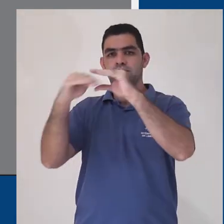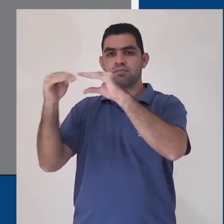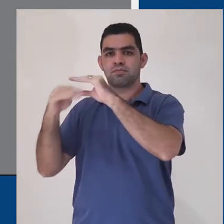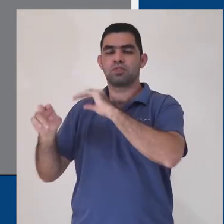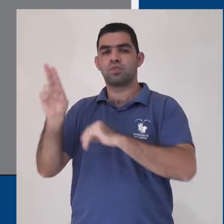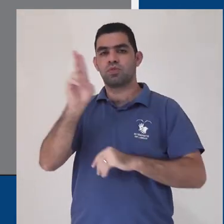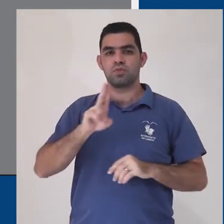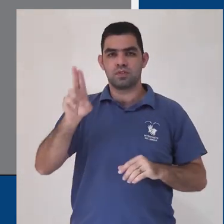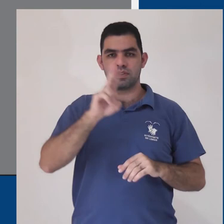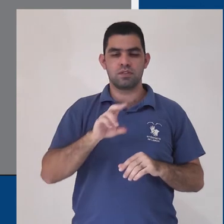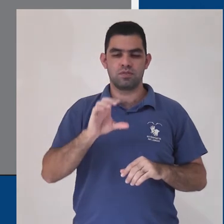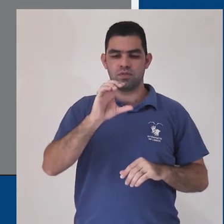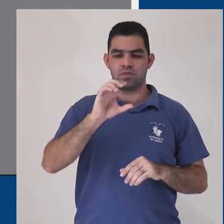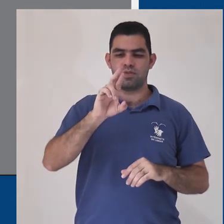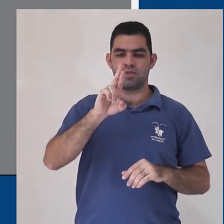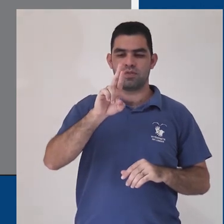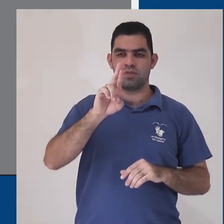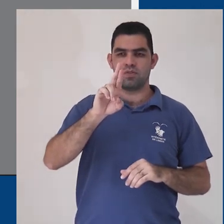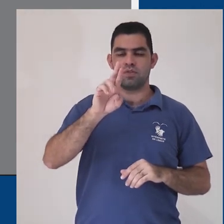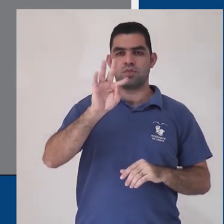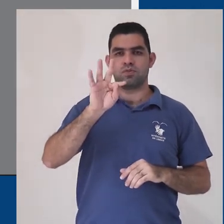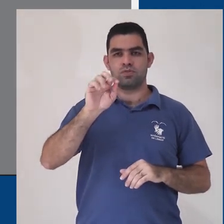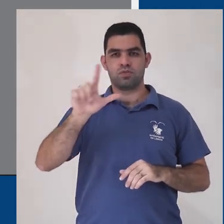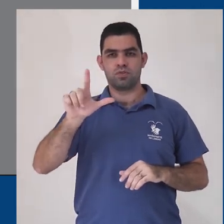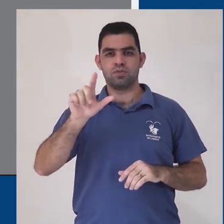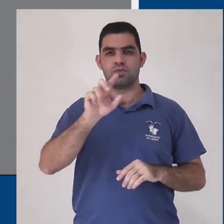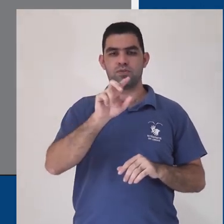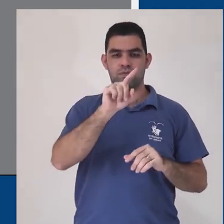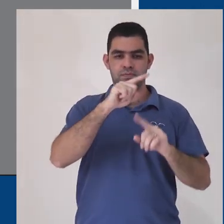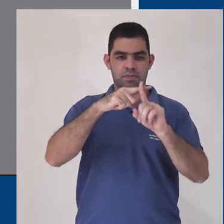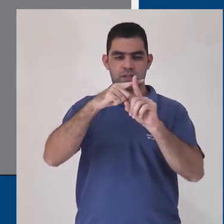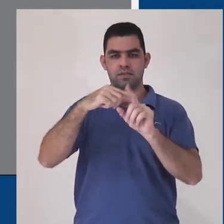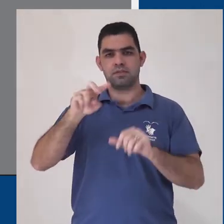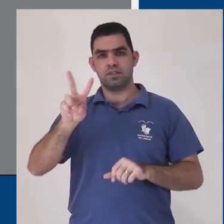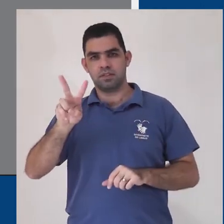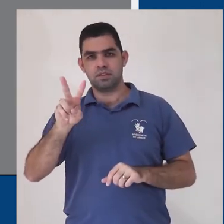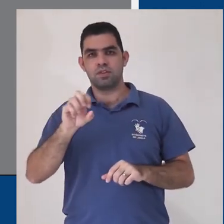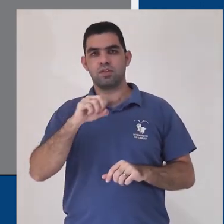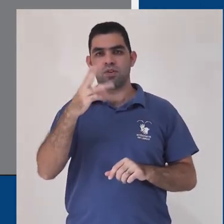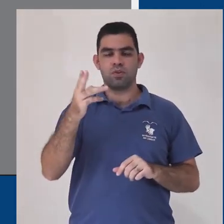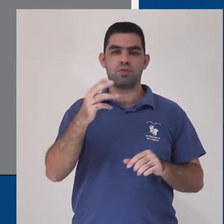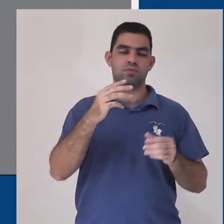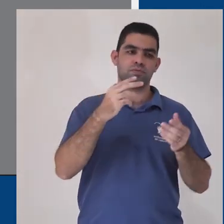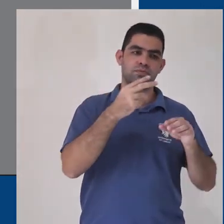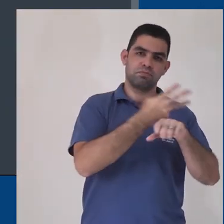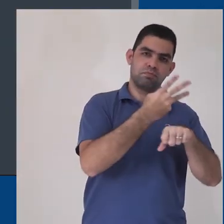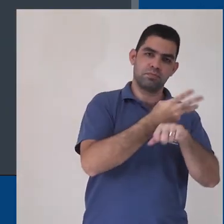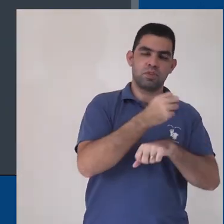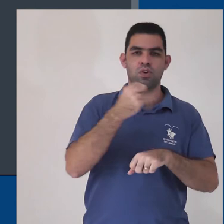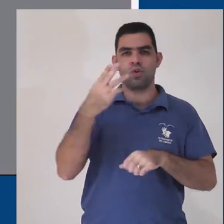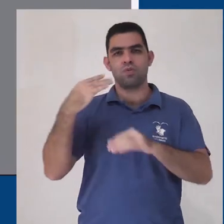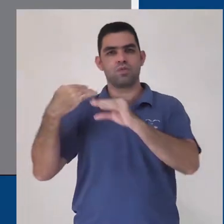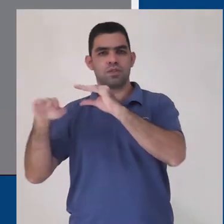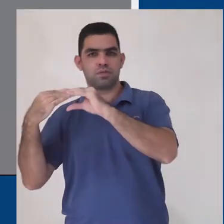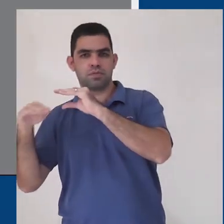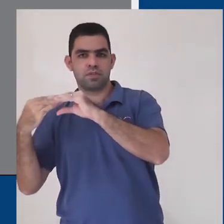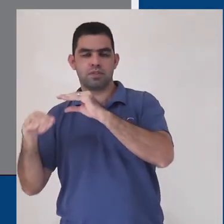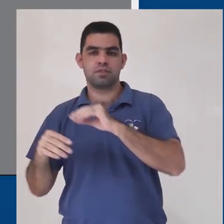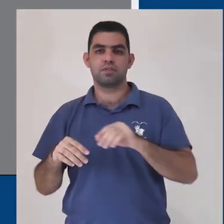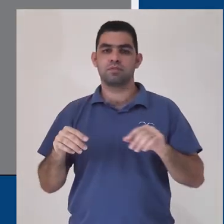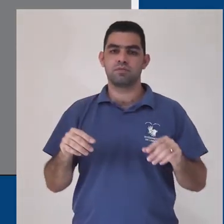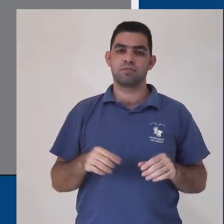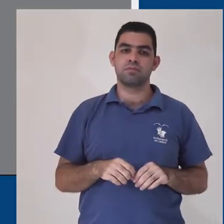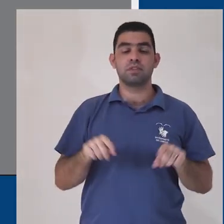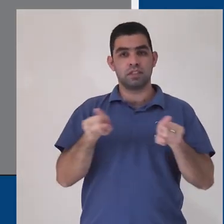e você pode enviar para quem quiser utilizando o atalho Ctrl V, seja por um aplicativo de mensagem ou pelo seu e-mail. Podemos notar